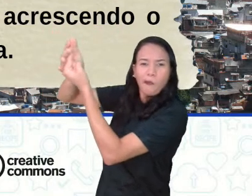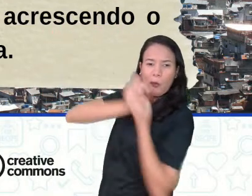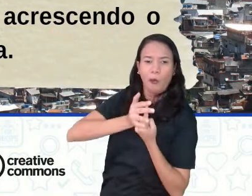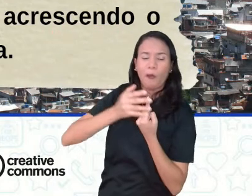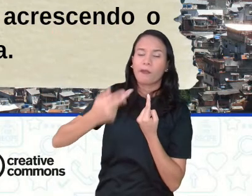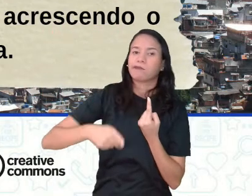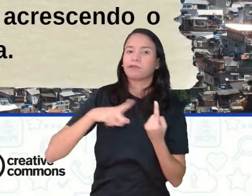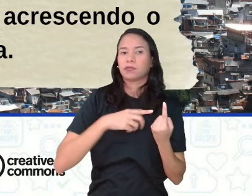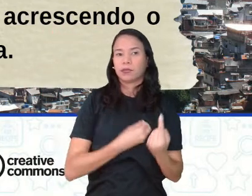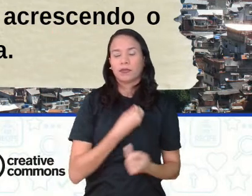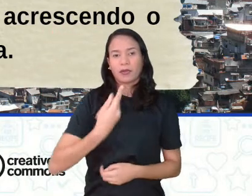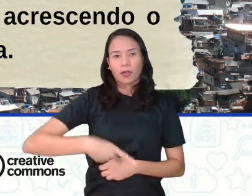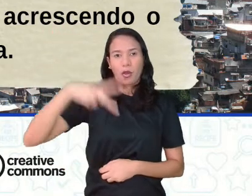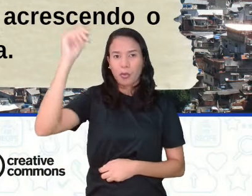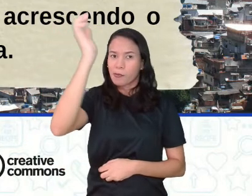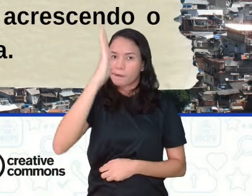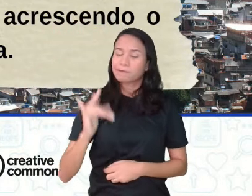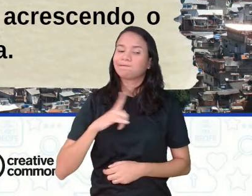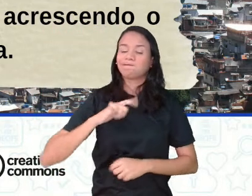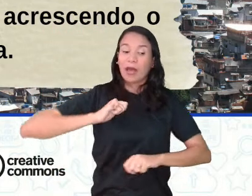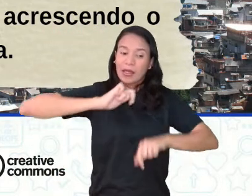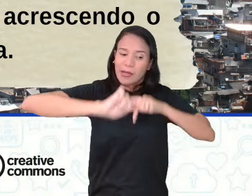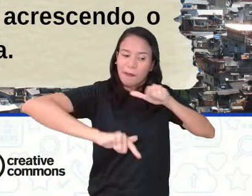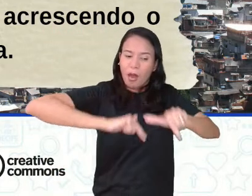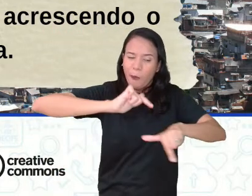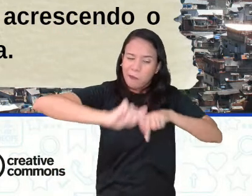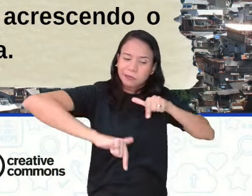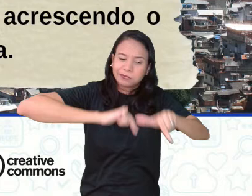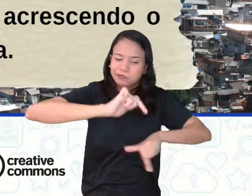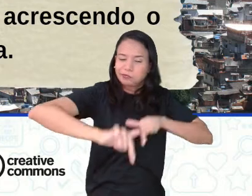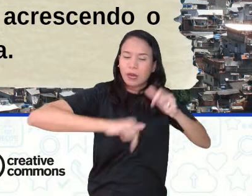Para serem submetidos a trabalhos o quê, ó?